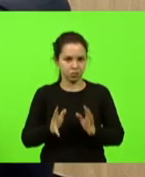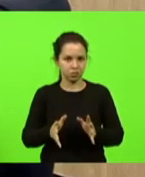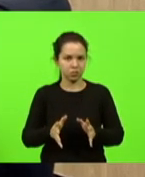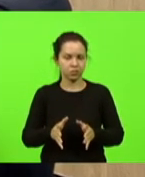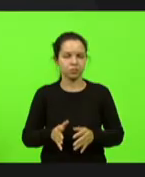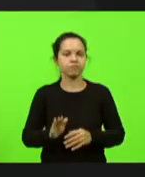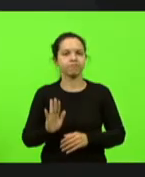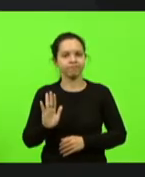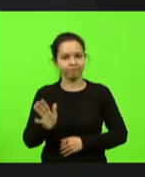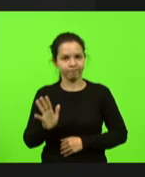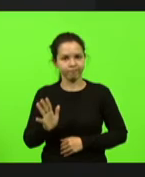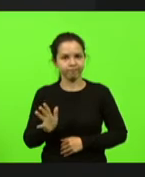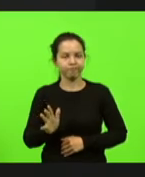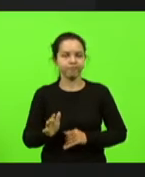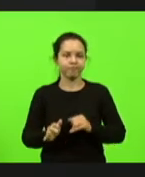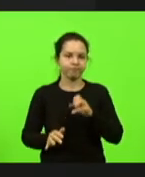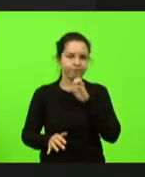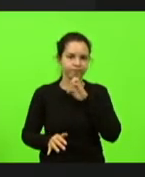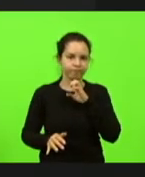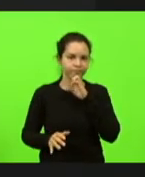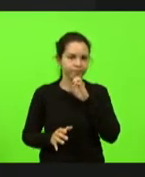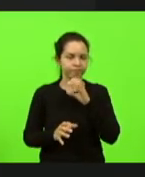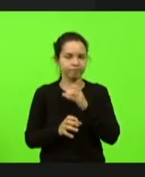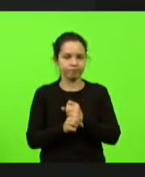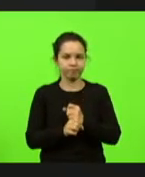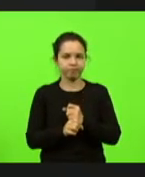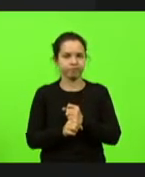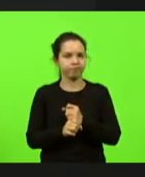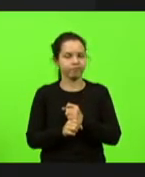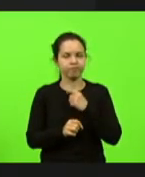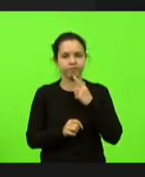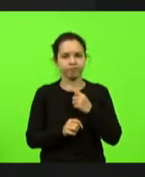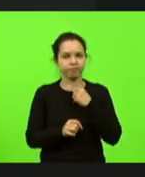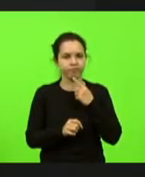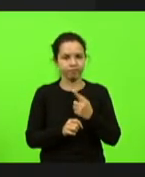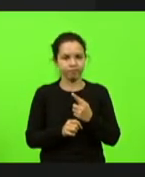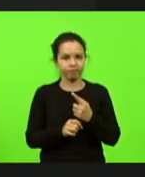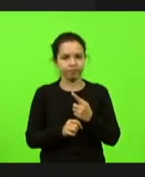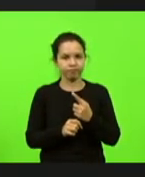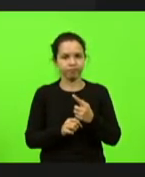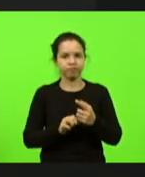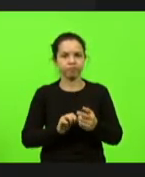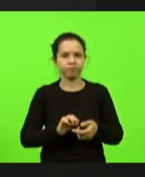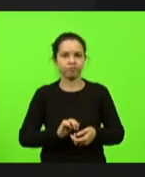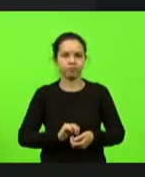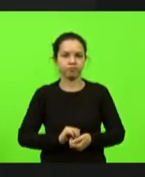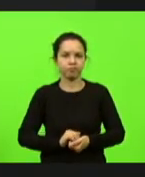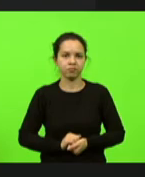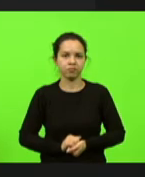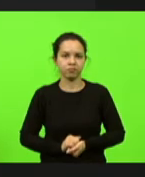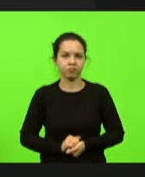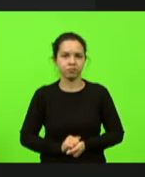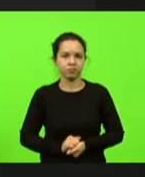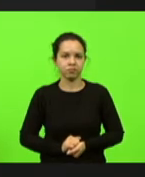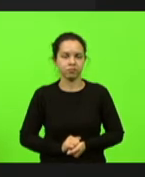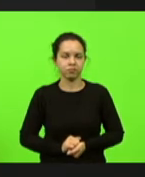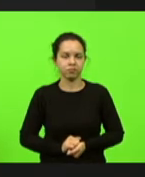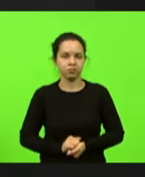foi computado, voto do deputado Felipe Estevam não foi computado. Voto 1, senhor presidente. Voto deputado sim. Felipe Estevam, voto